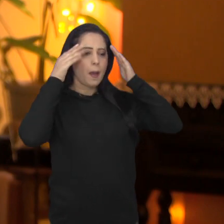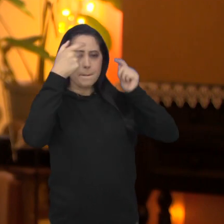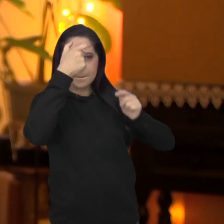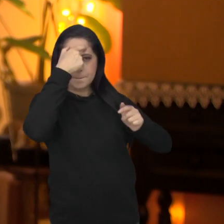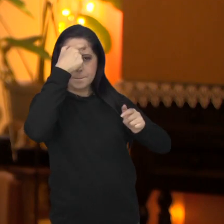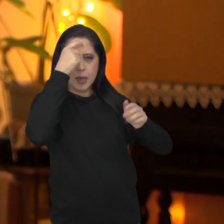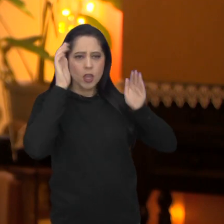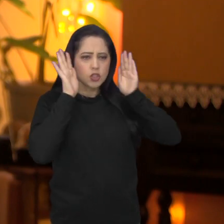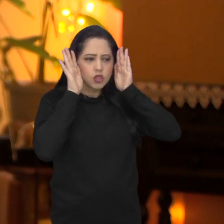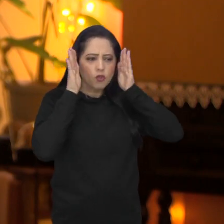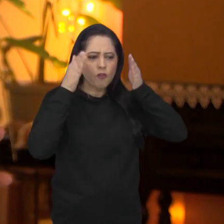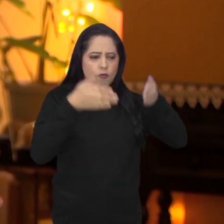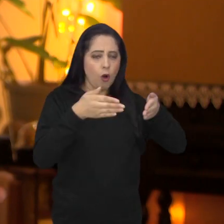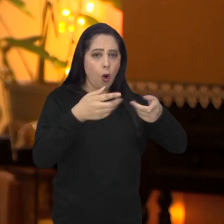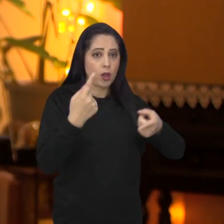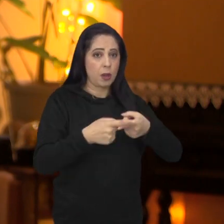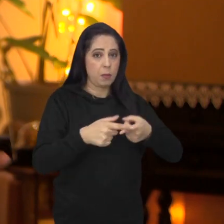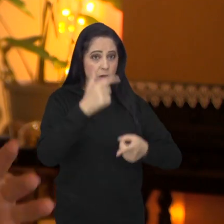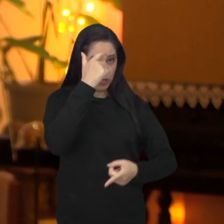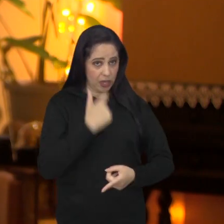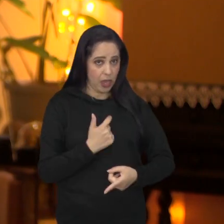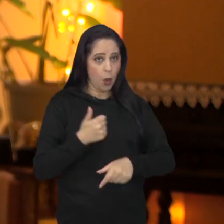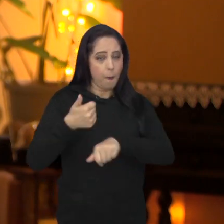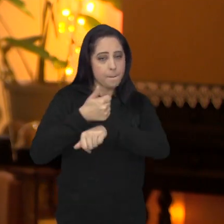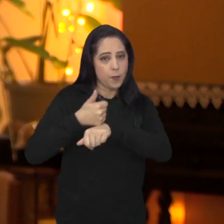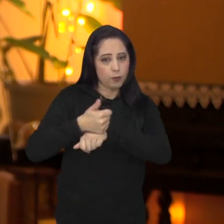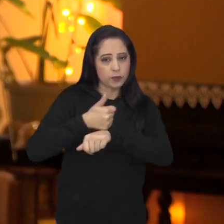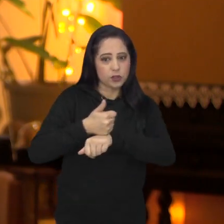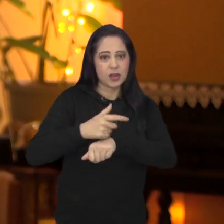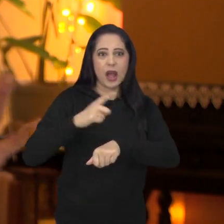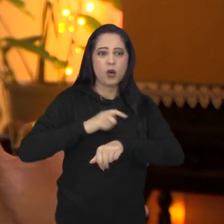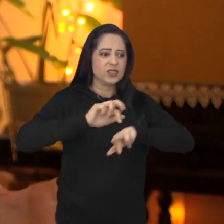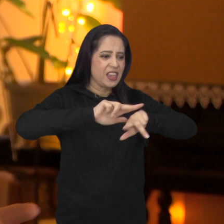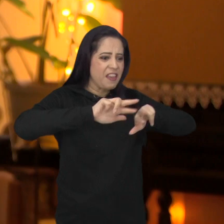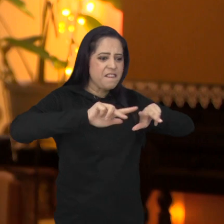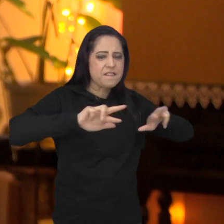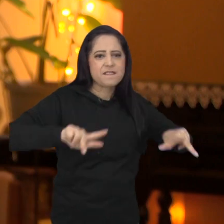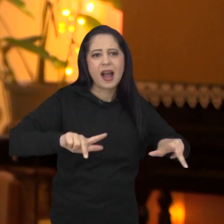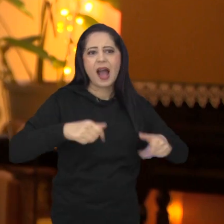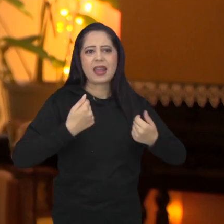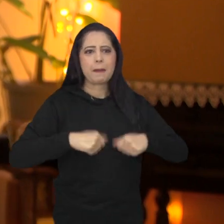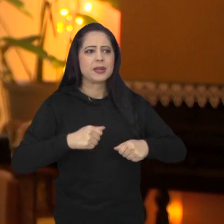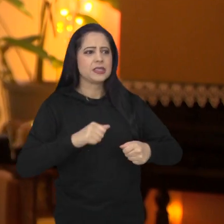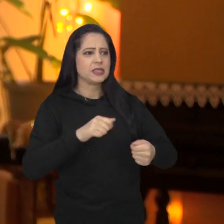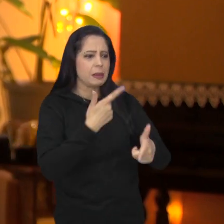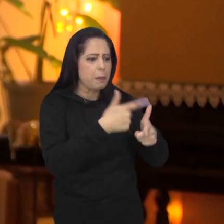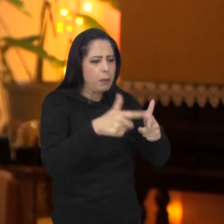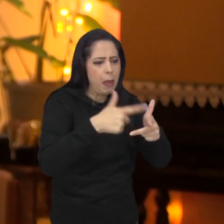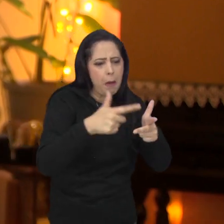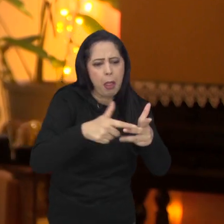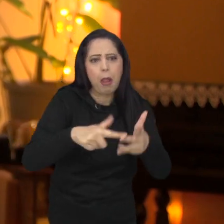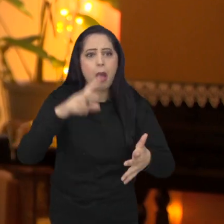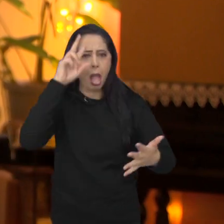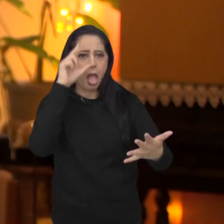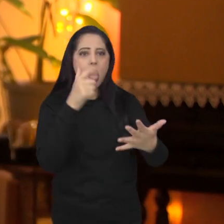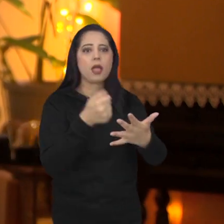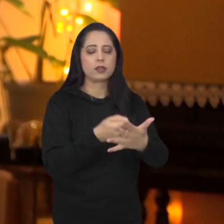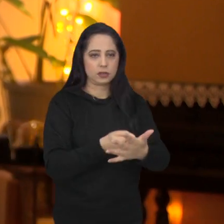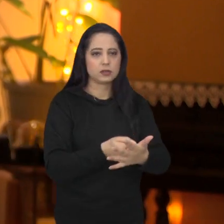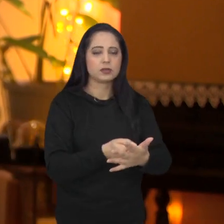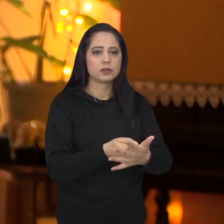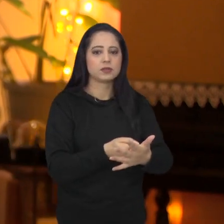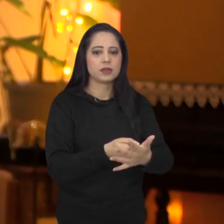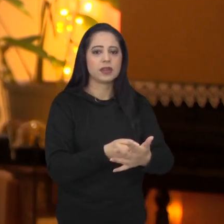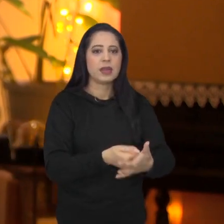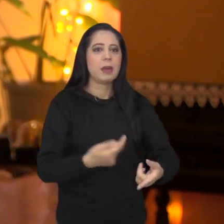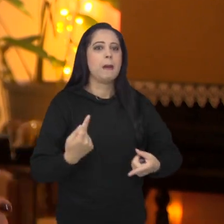sabe? Porque eu, por exemplo, dentro da minha profissão, são muitas coisas, eu preciso resolver muitas coisas, porque a